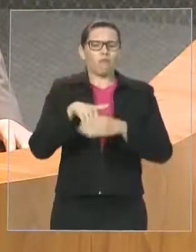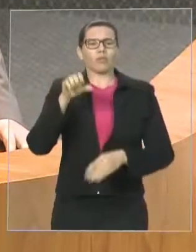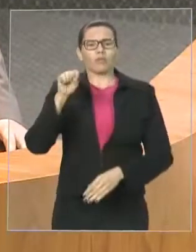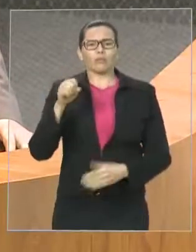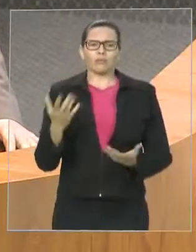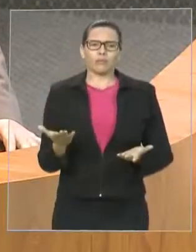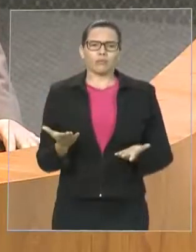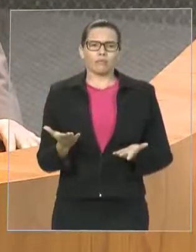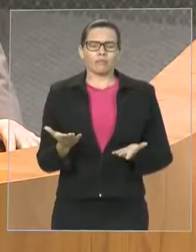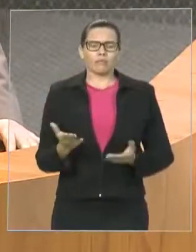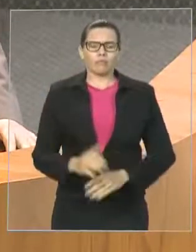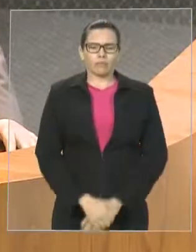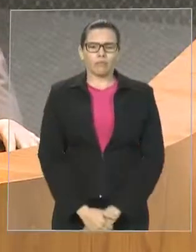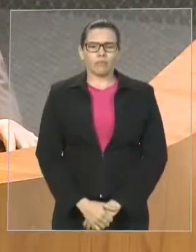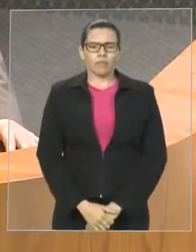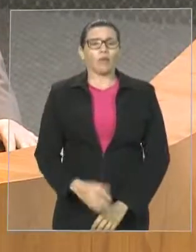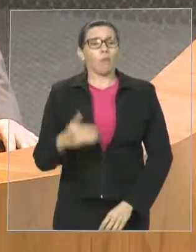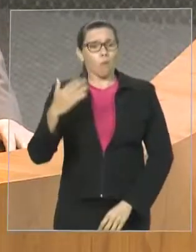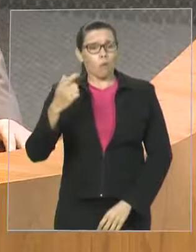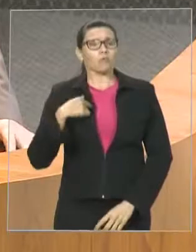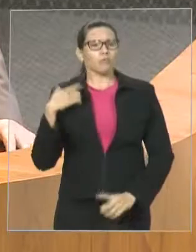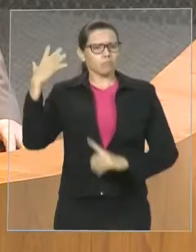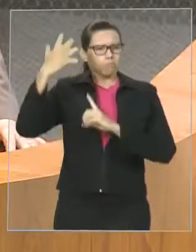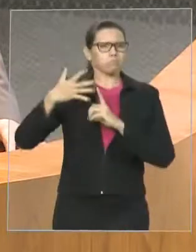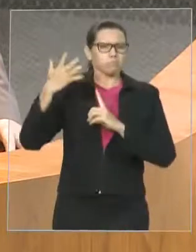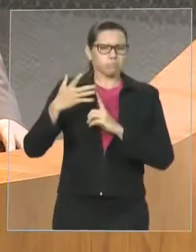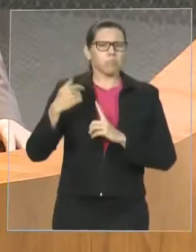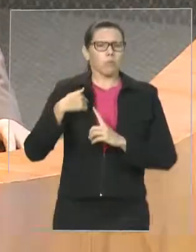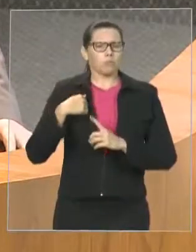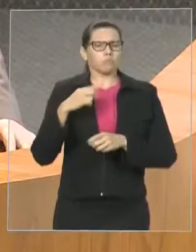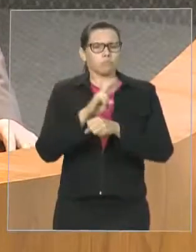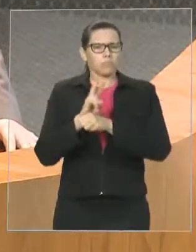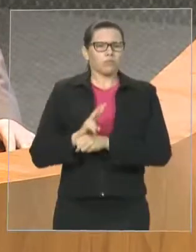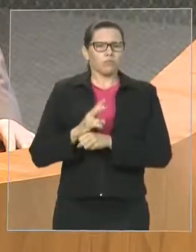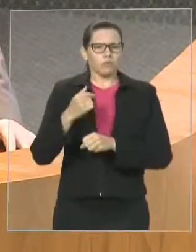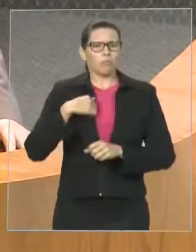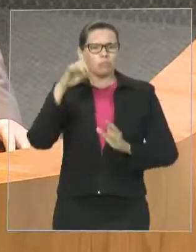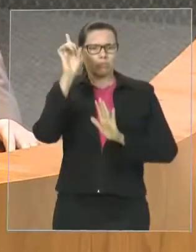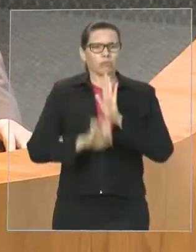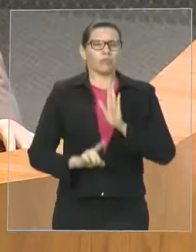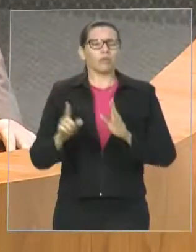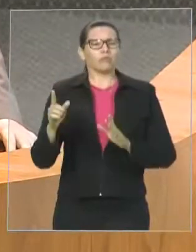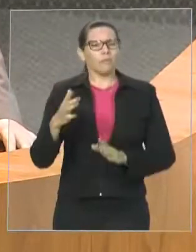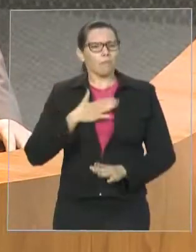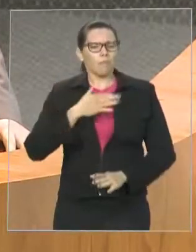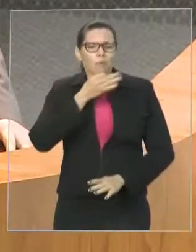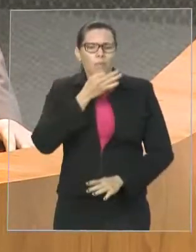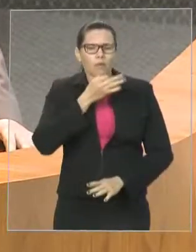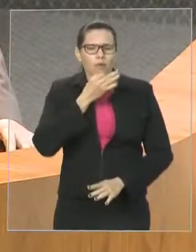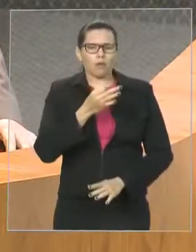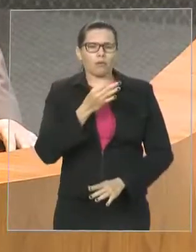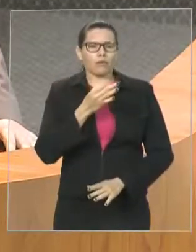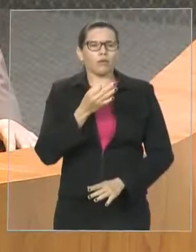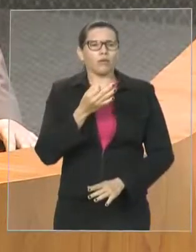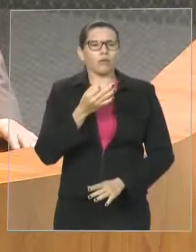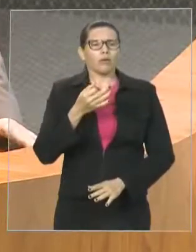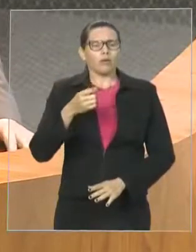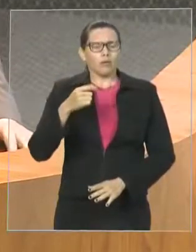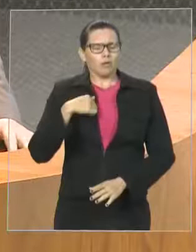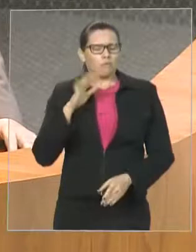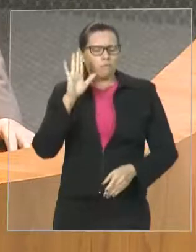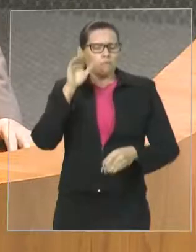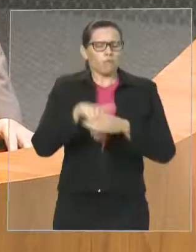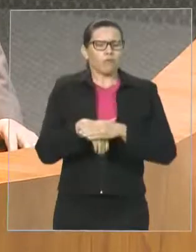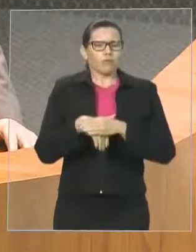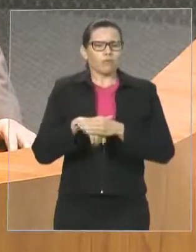tribuna, argumentava, defendia a posição e votava contra, se esse era o nosso entendimento. Mas